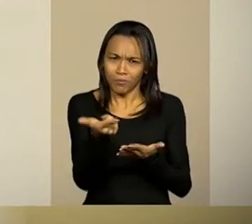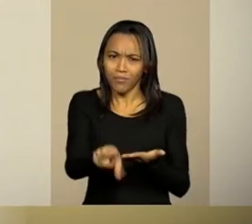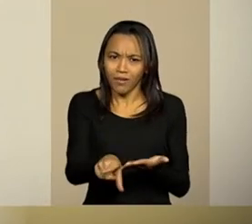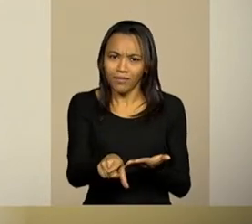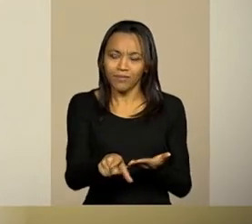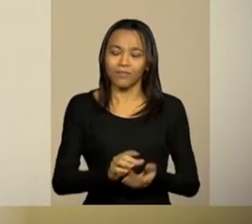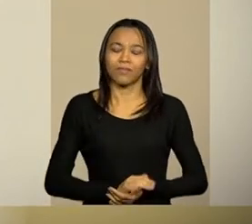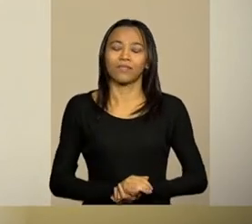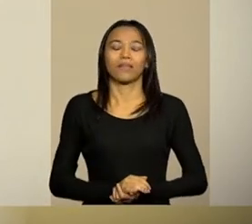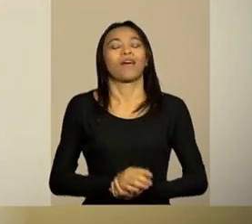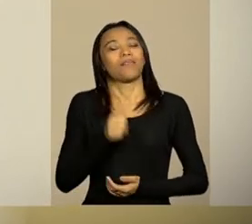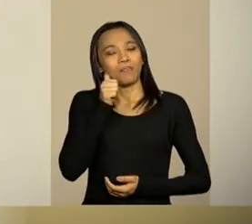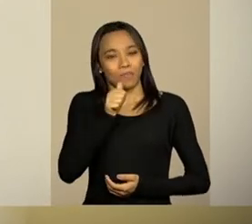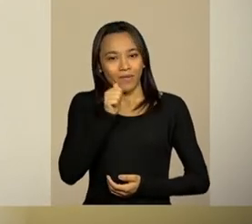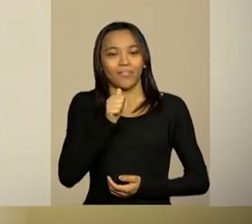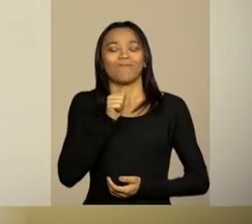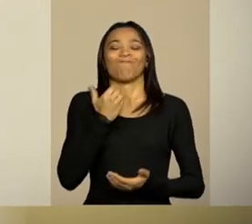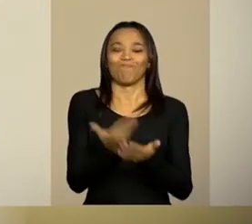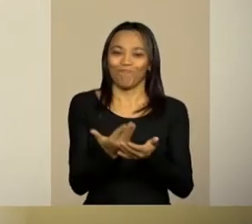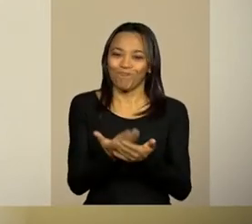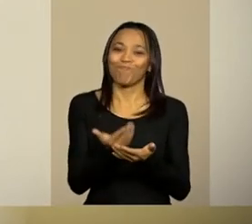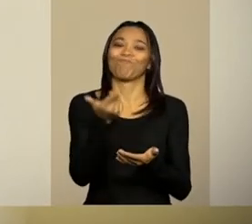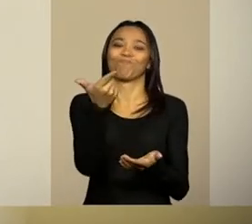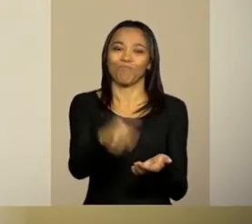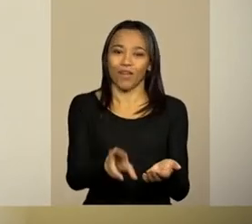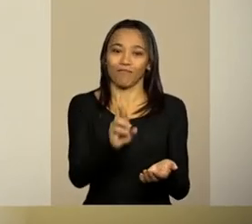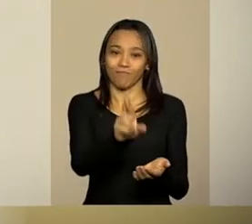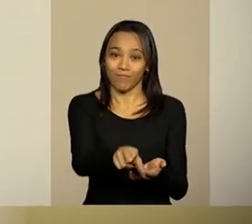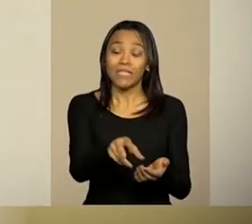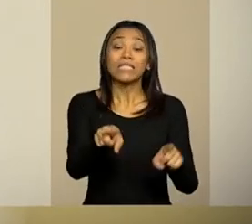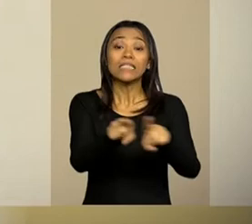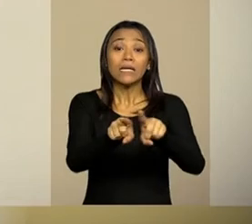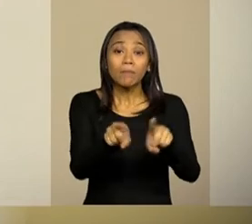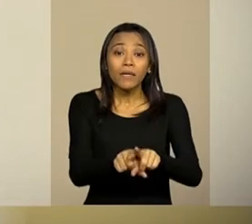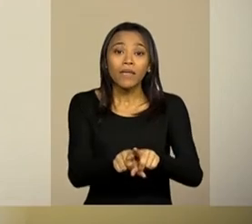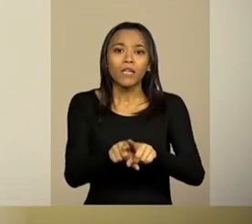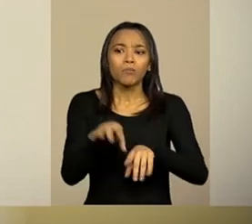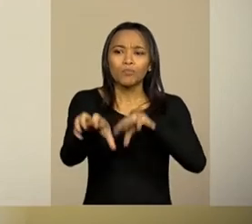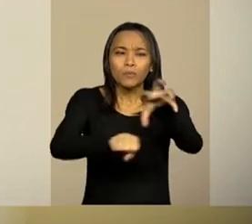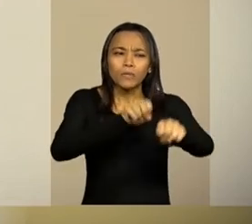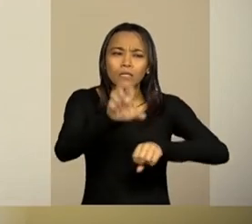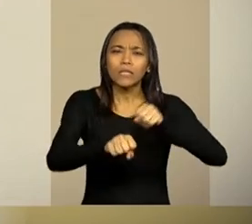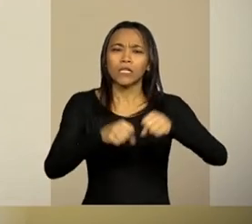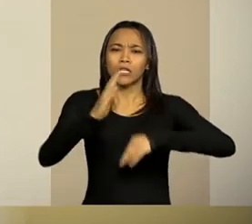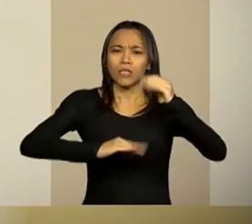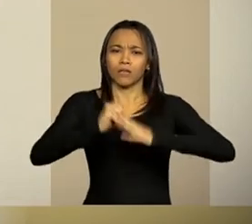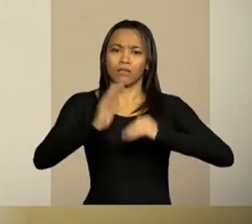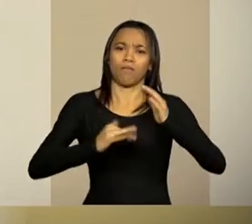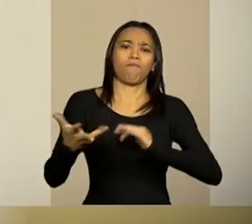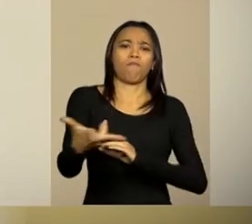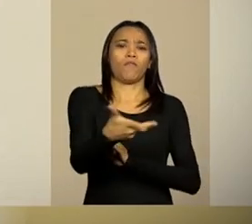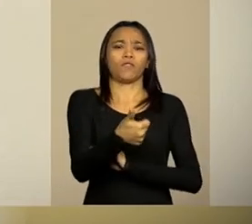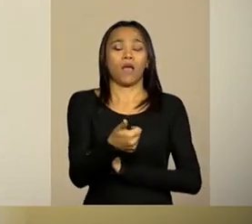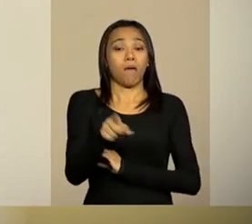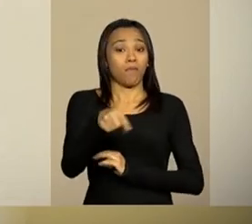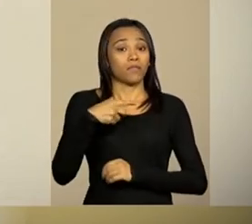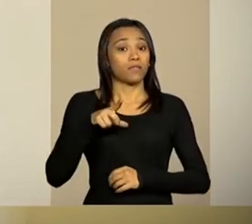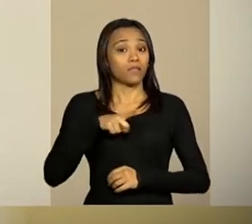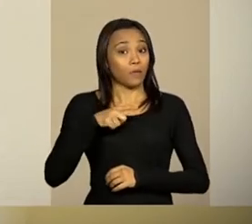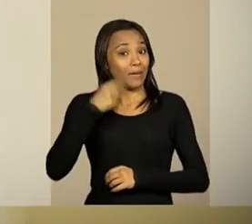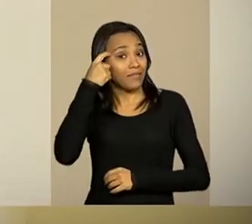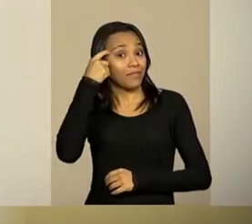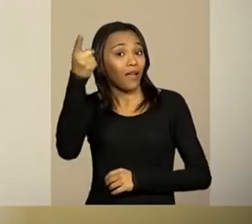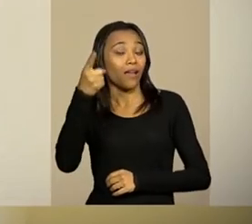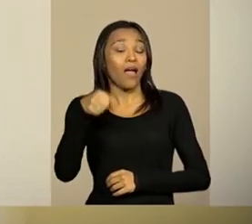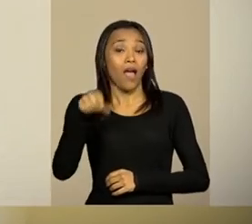estudando mais elas estão estudando mais estão também buscando qualificação profissional para você ter